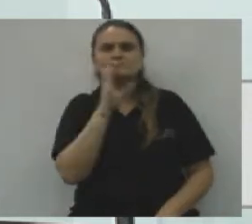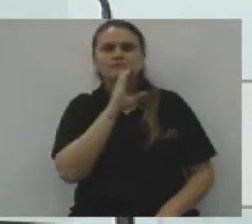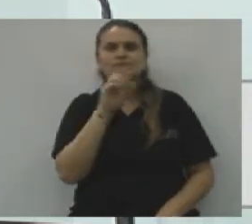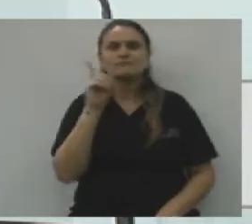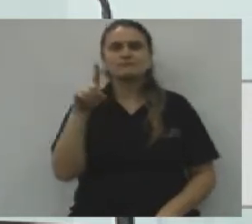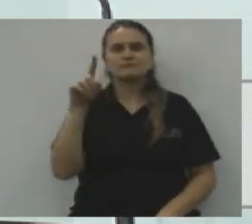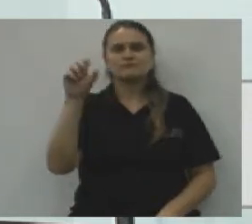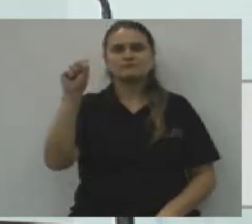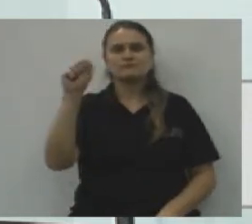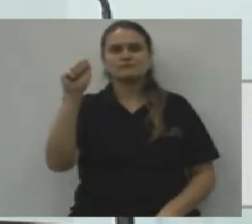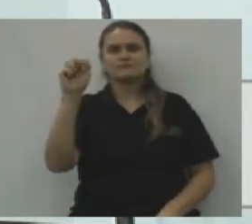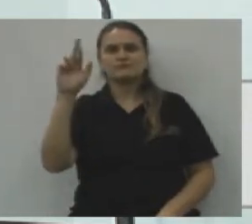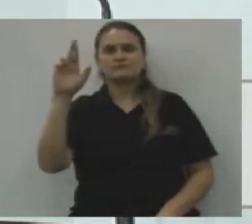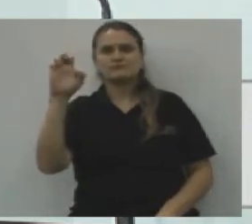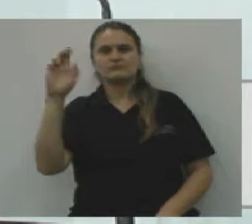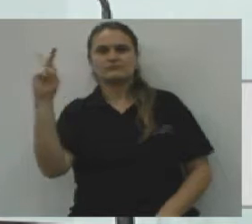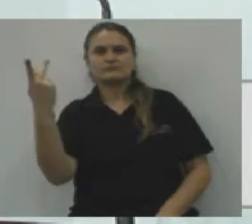o SARE.